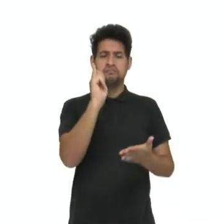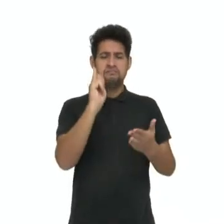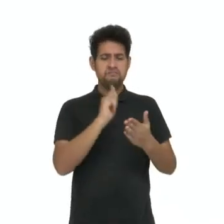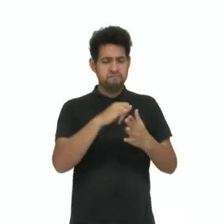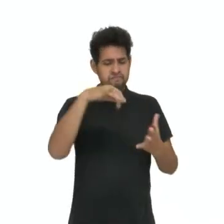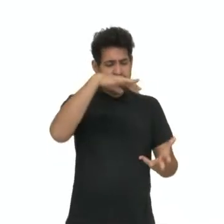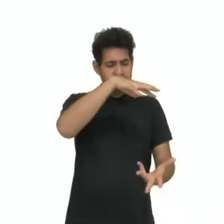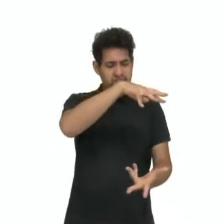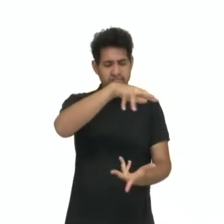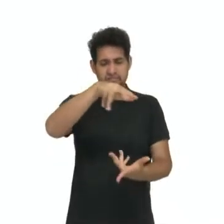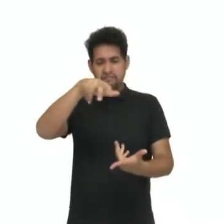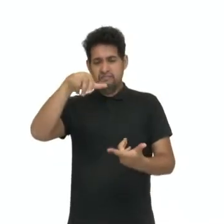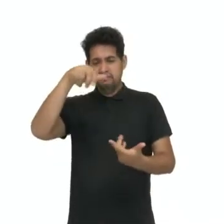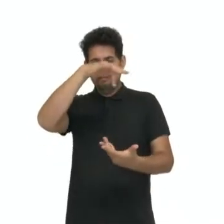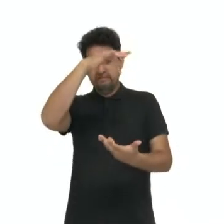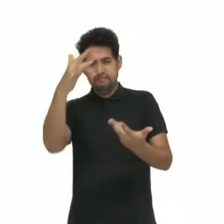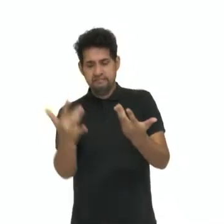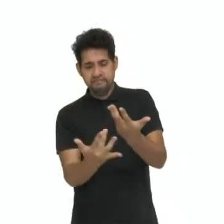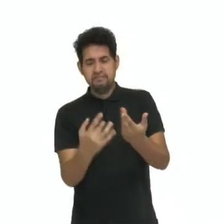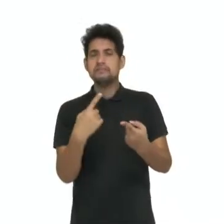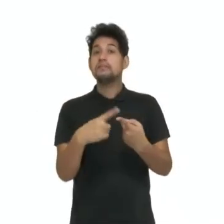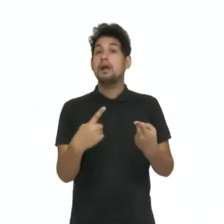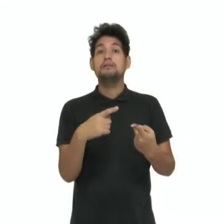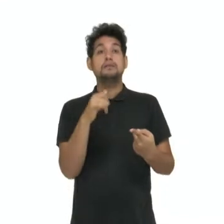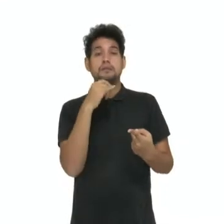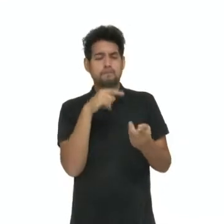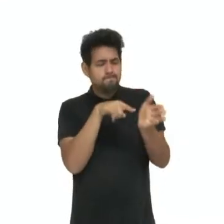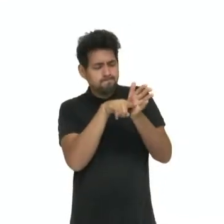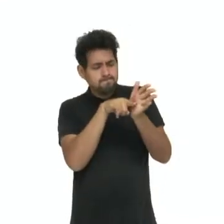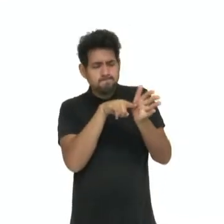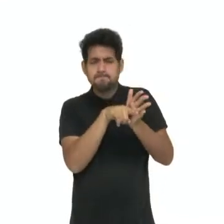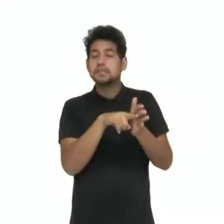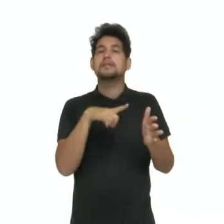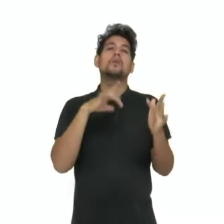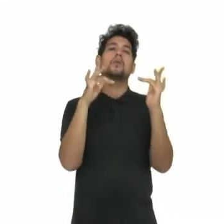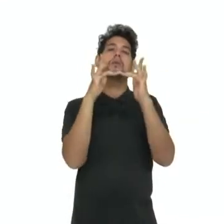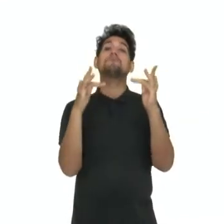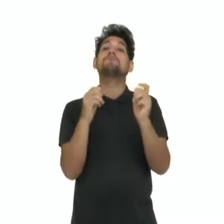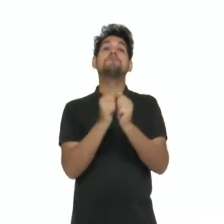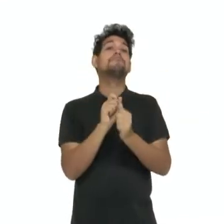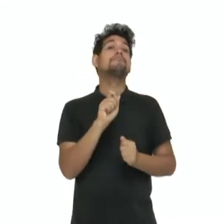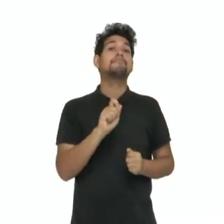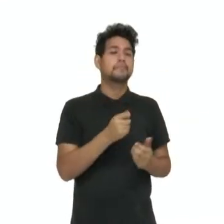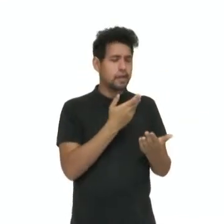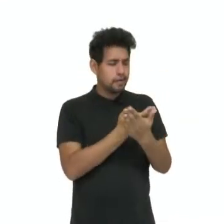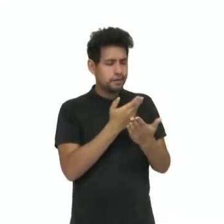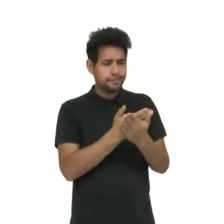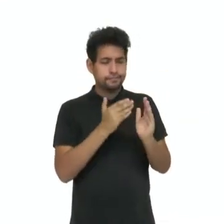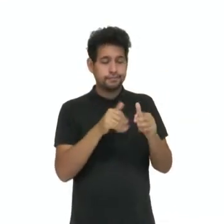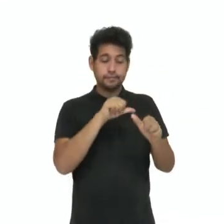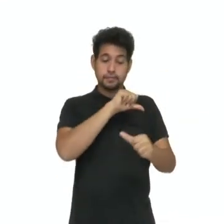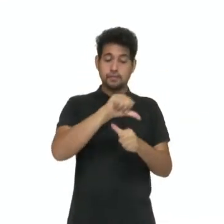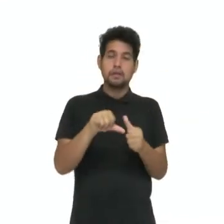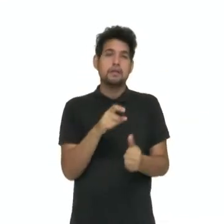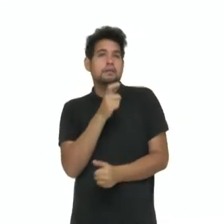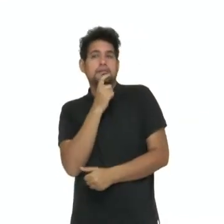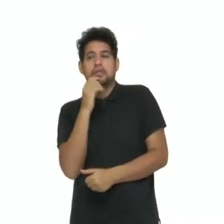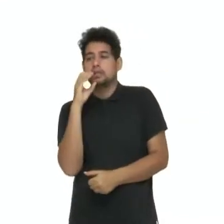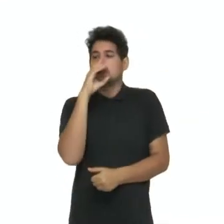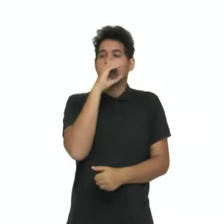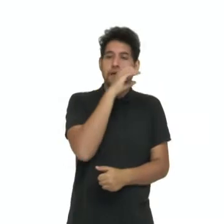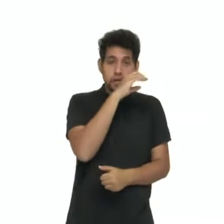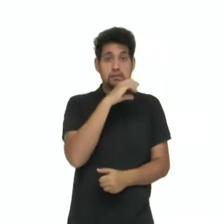planeta, essas pesquisas científicas, pois essas pesquisas estão relacionadas então aos estudos sobre as mudanças climáticas, que afetam a